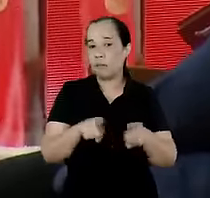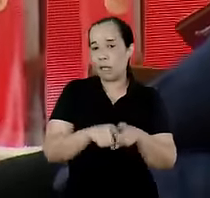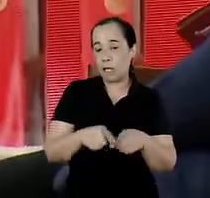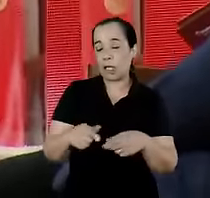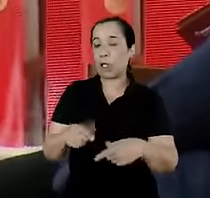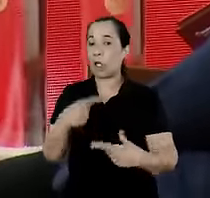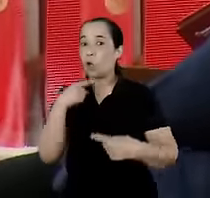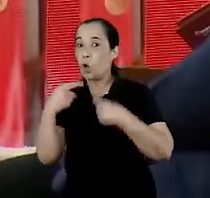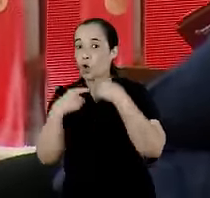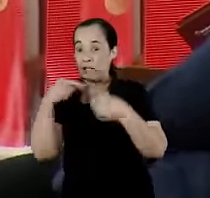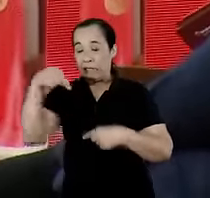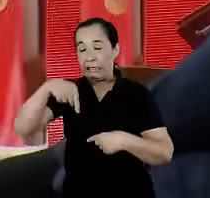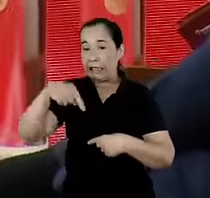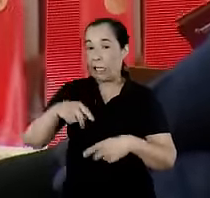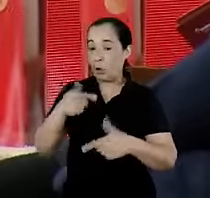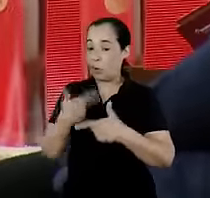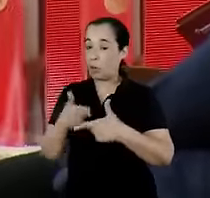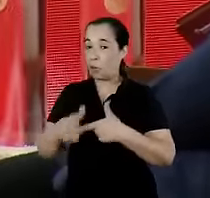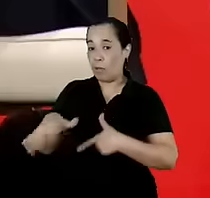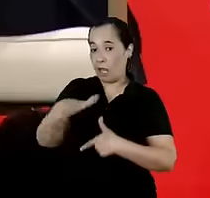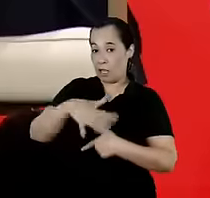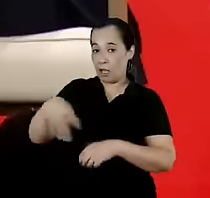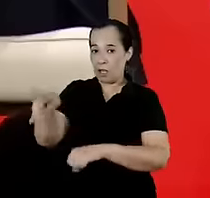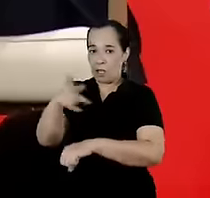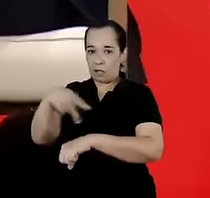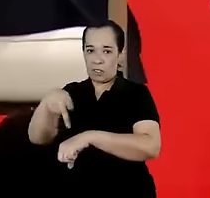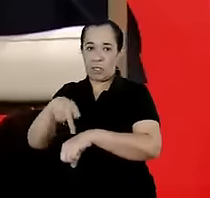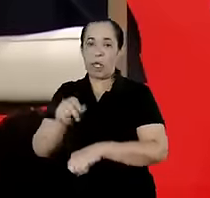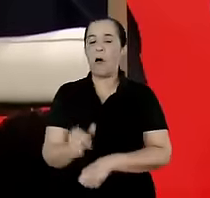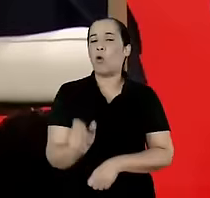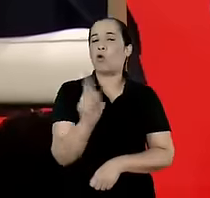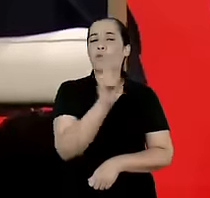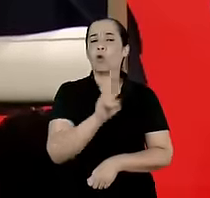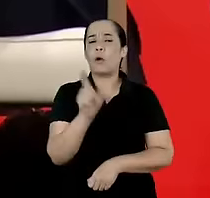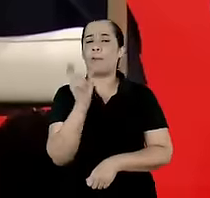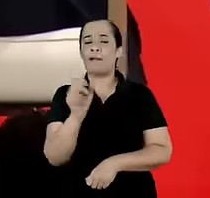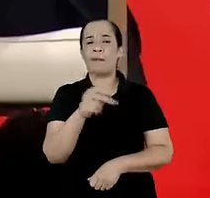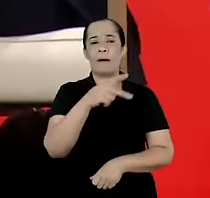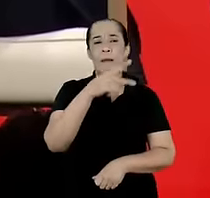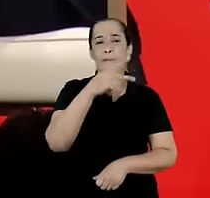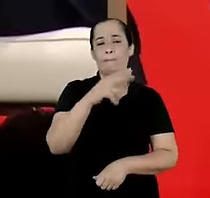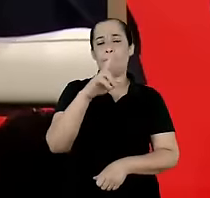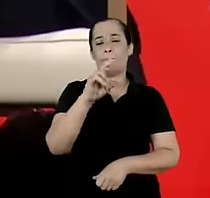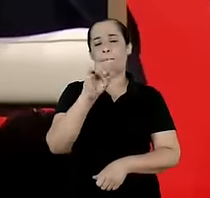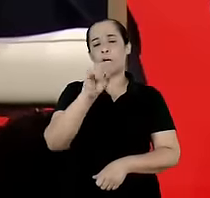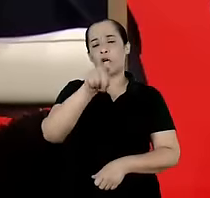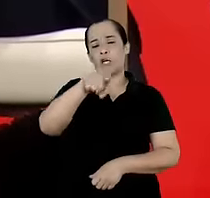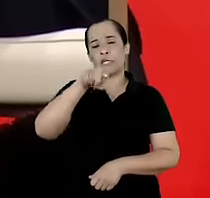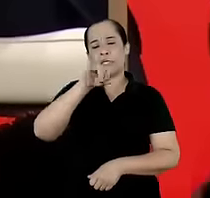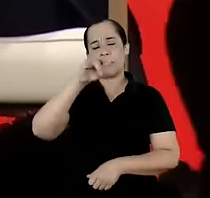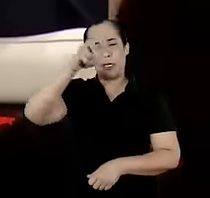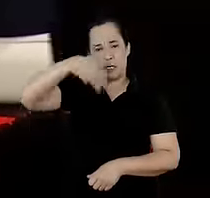a gente comunicou a gente usou a palavra próximas que significa que a gente consegue enxergar aí as próximas duas reuniões né A